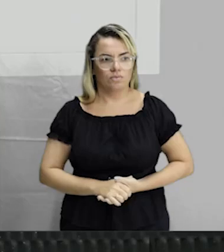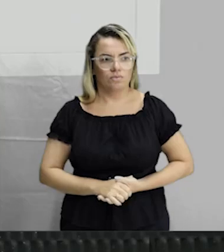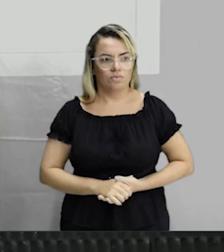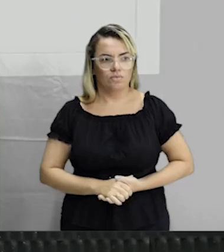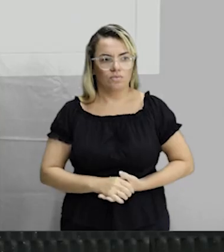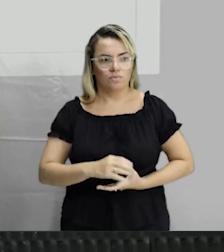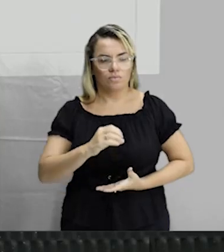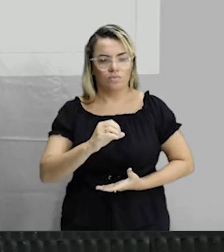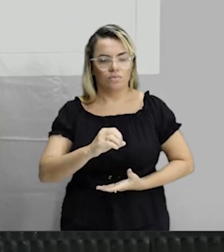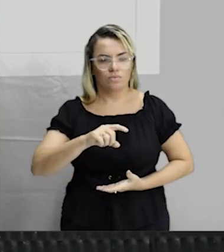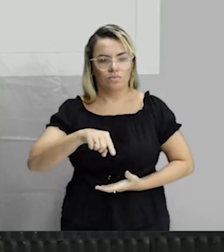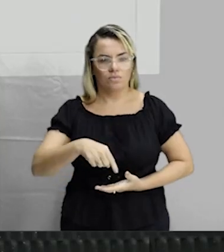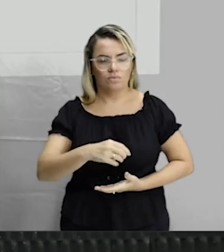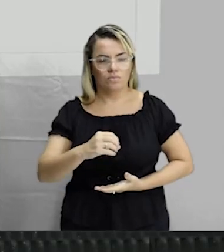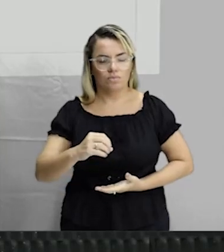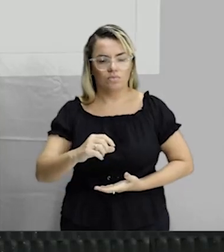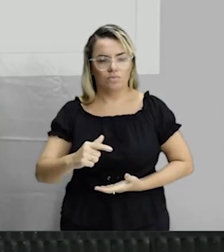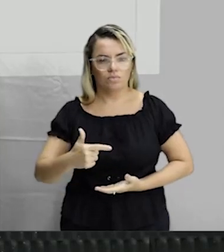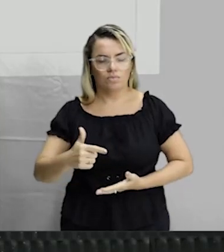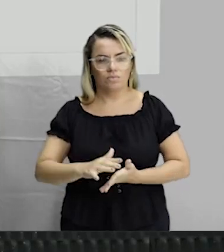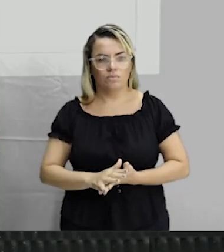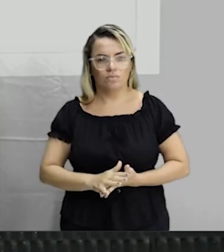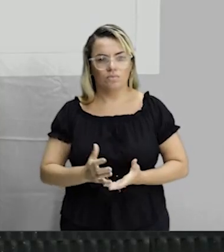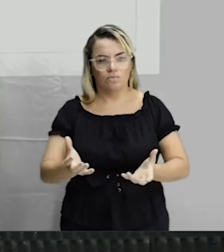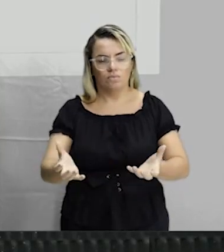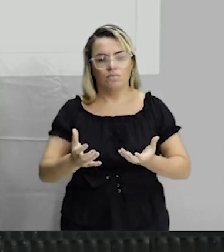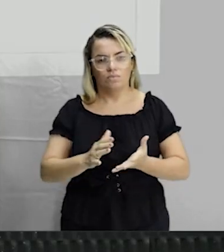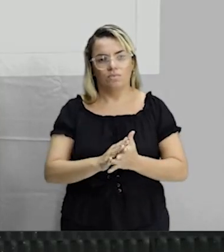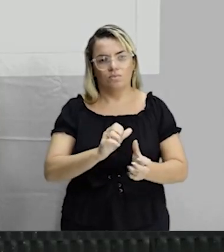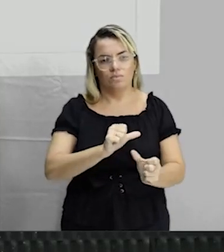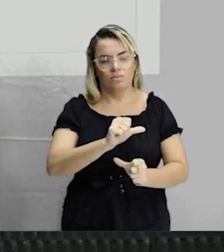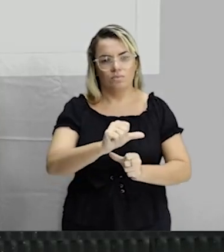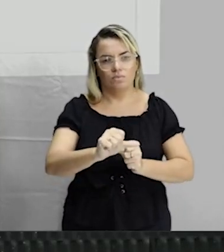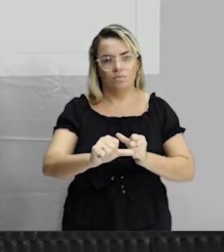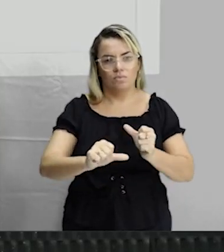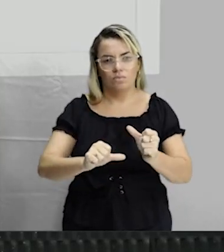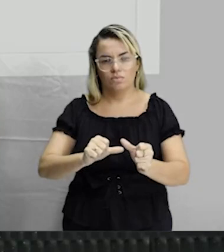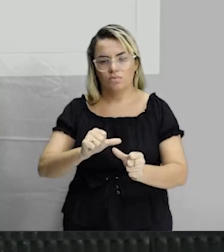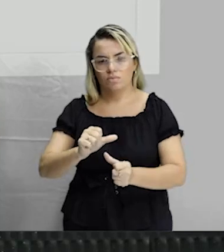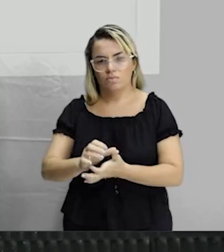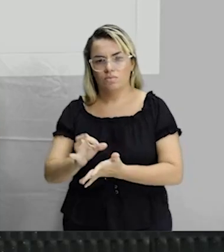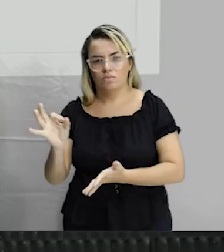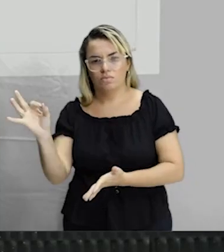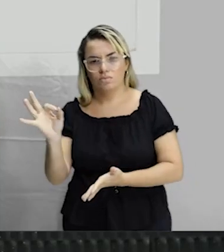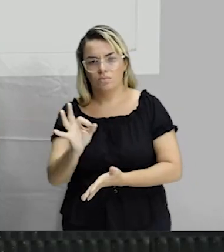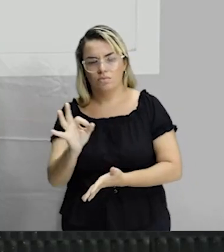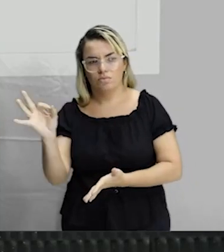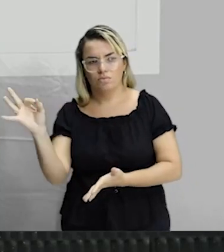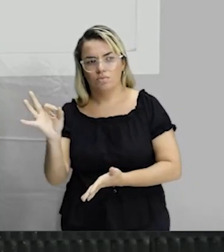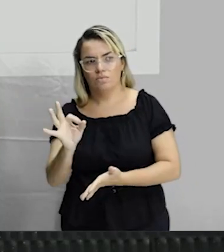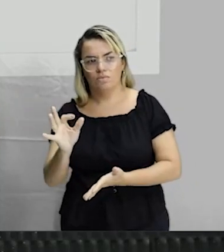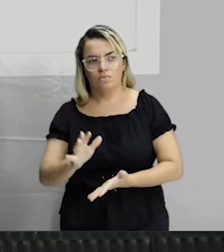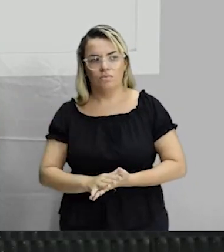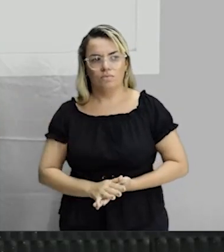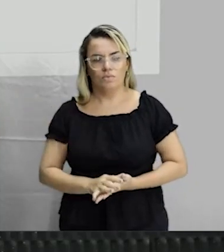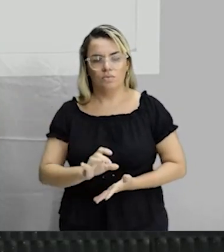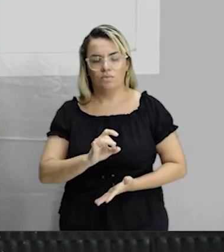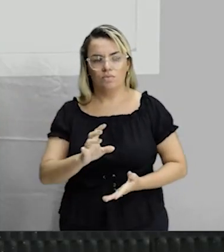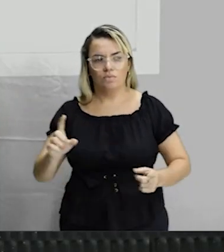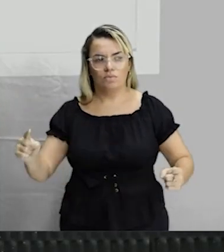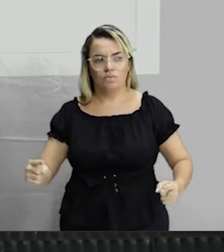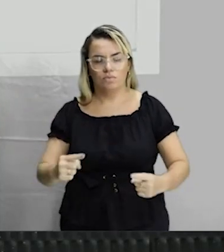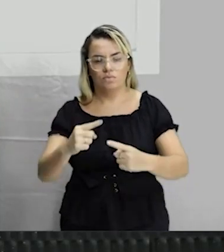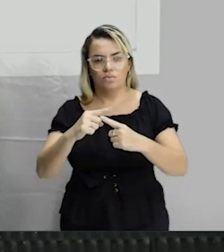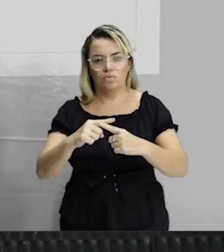0,02. Se você quiser transformar isso aí em percentual, basta multiplicar isso aqui